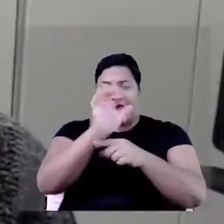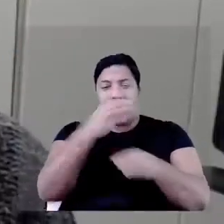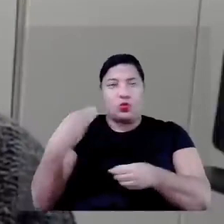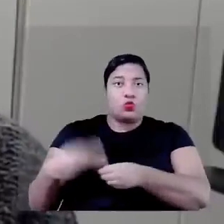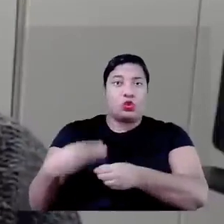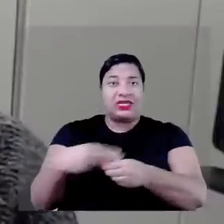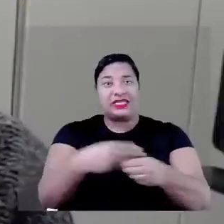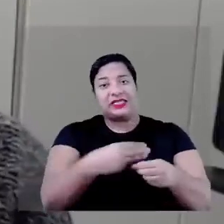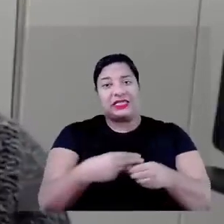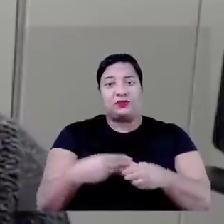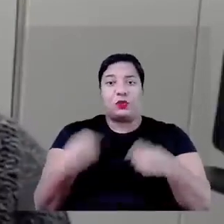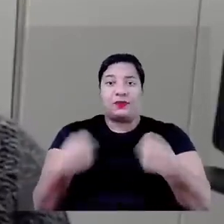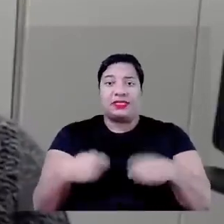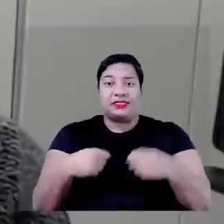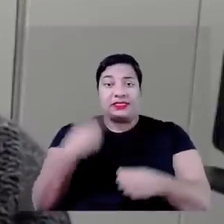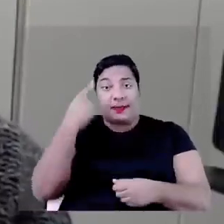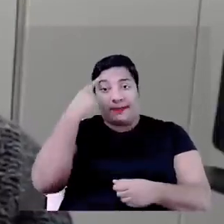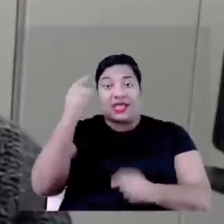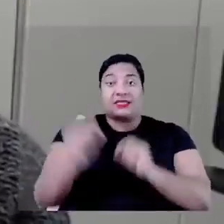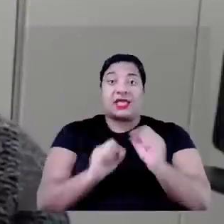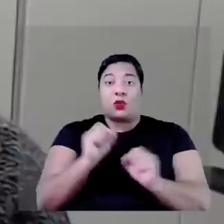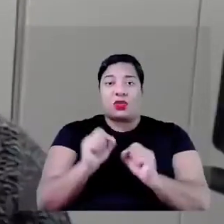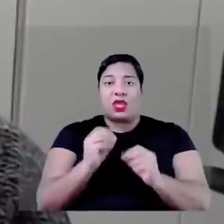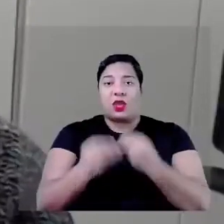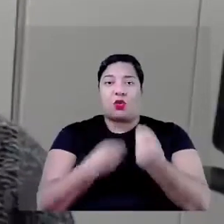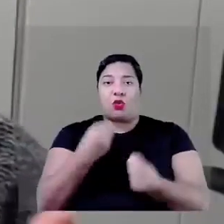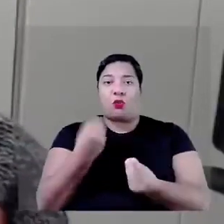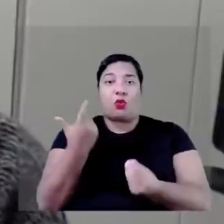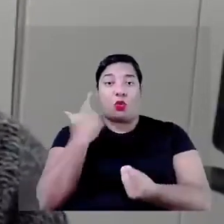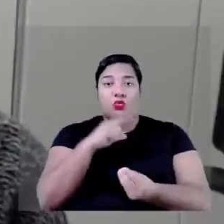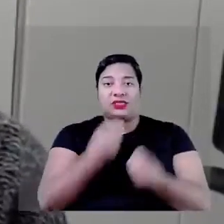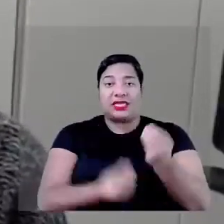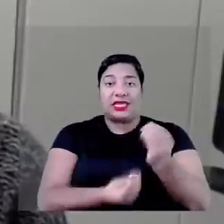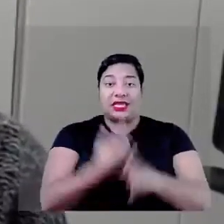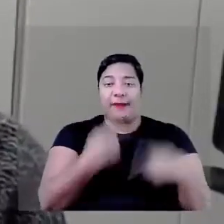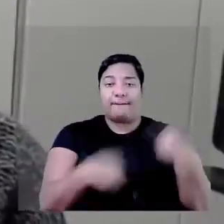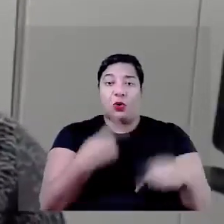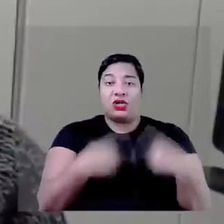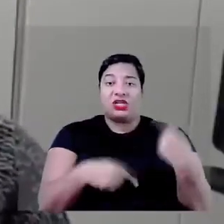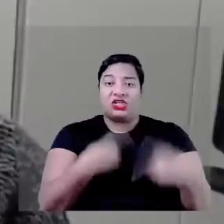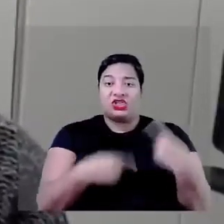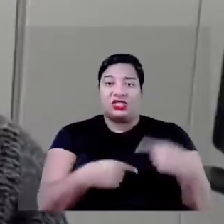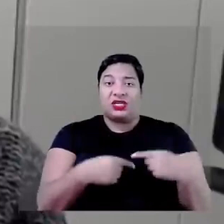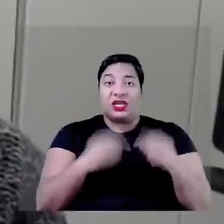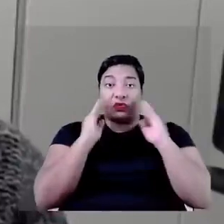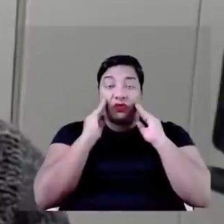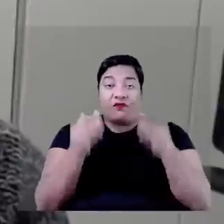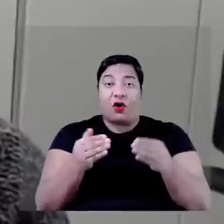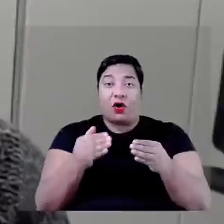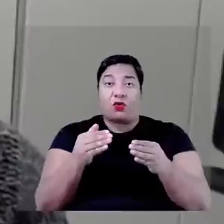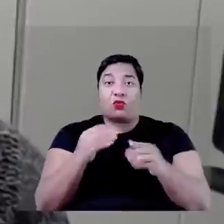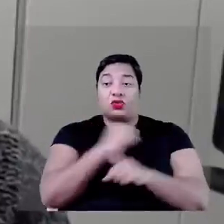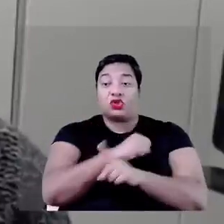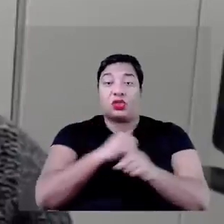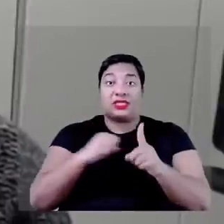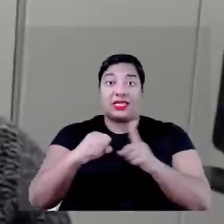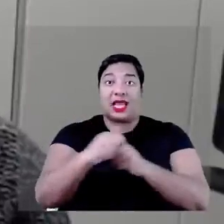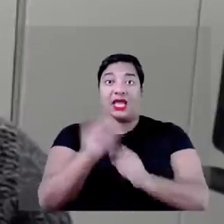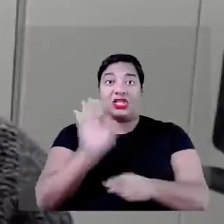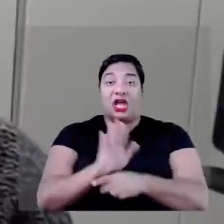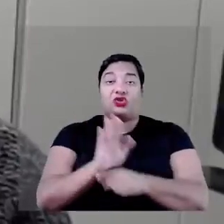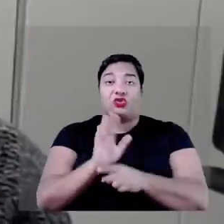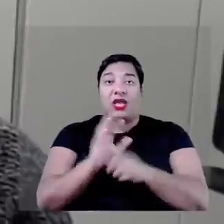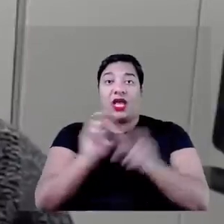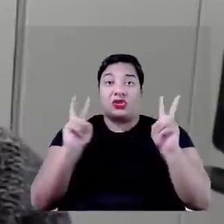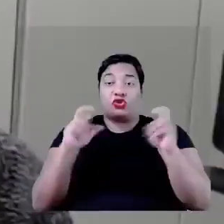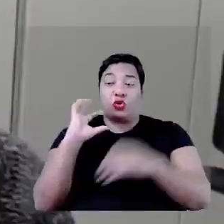pensar na construção de políticas públicas climáticas que sejam voltadas para o interesse público, para o cidadão como um todo,